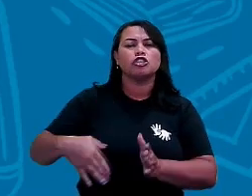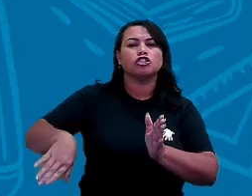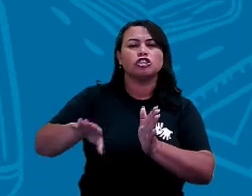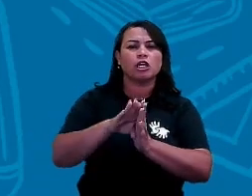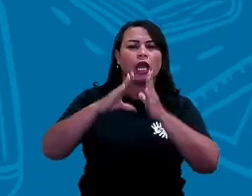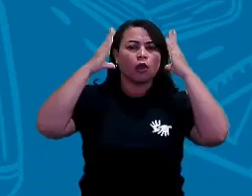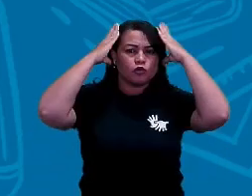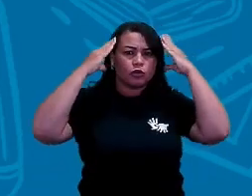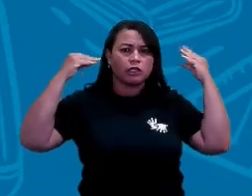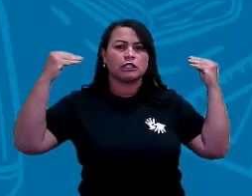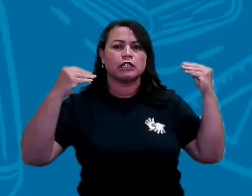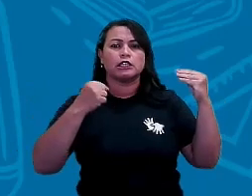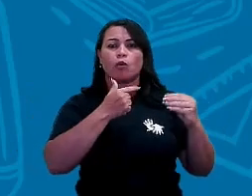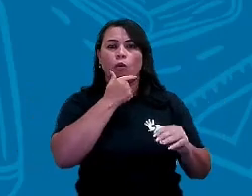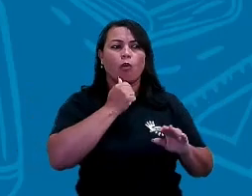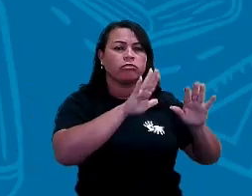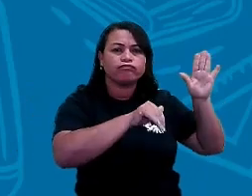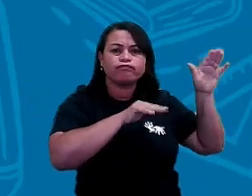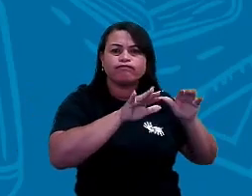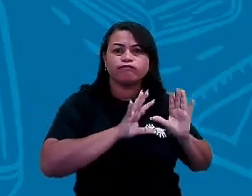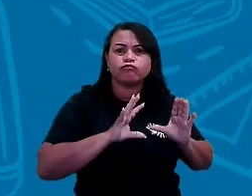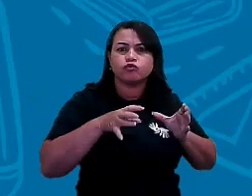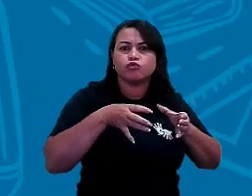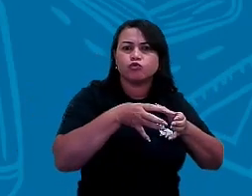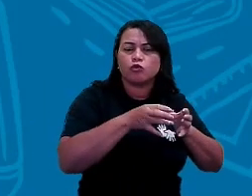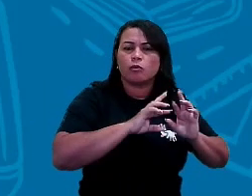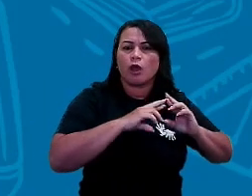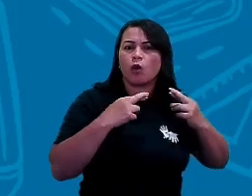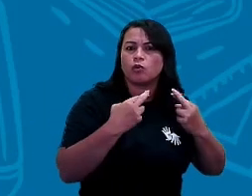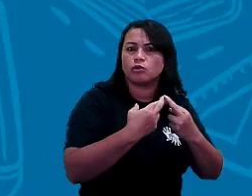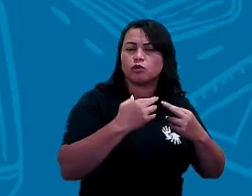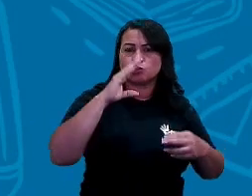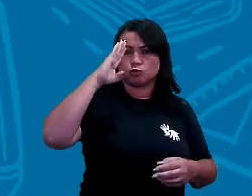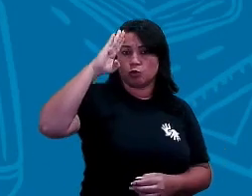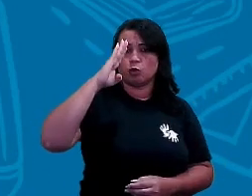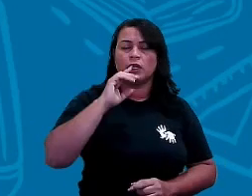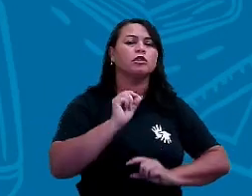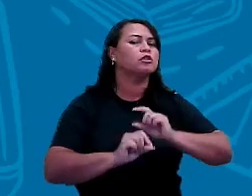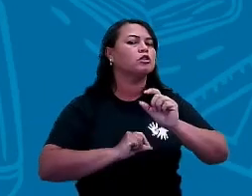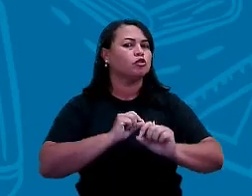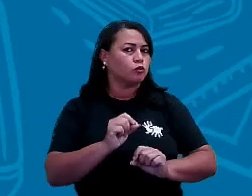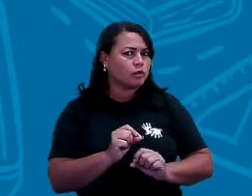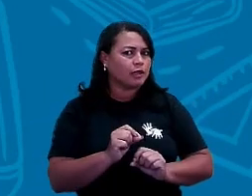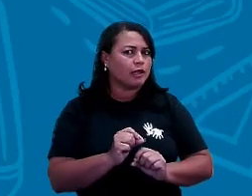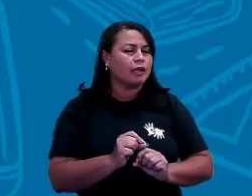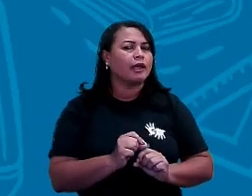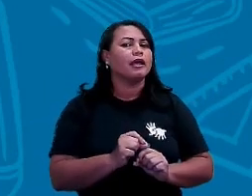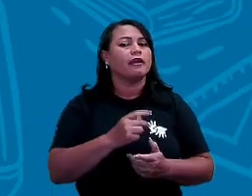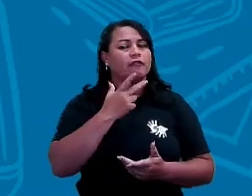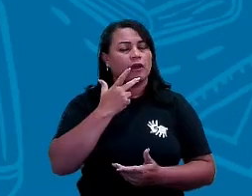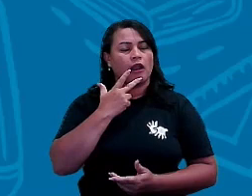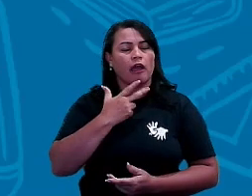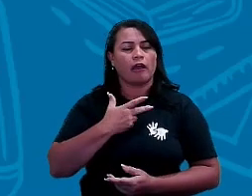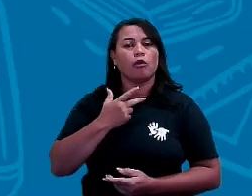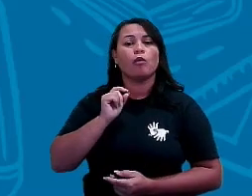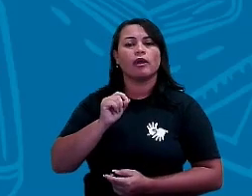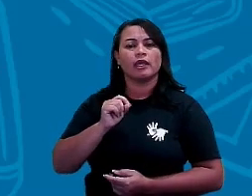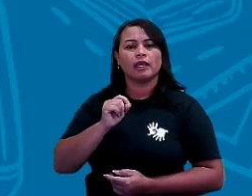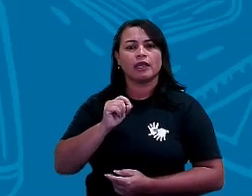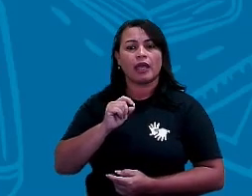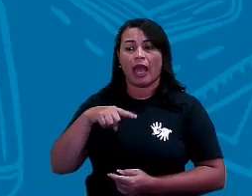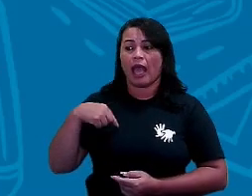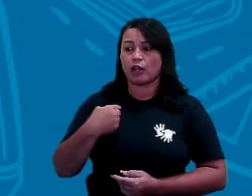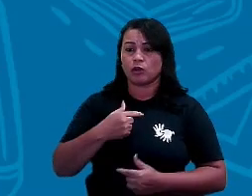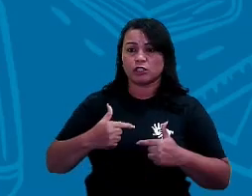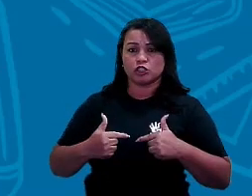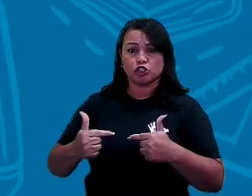Vieira reuniu seus soldados e a eles se dirigiu em tom resoluto, proferindo fortes palavras. A sorte da